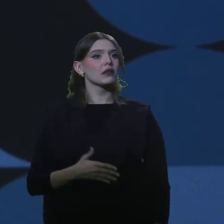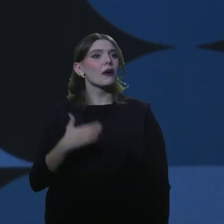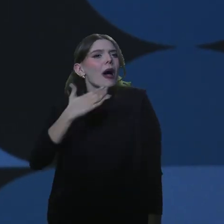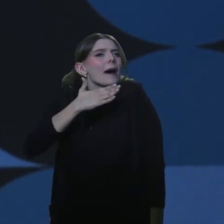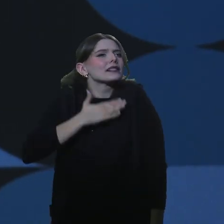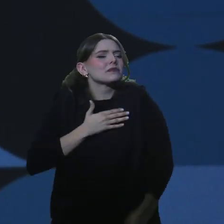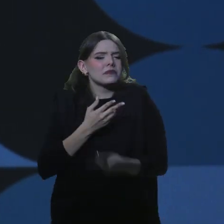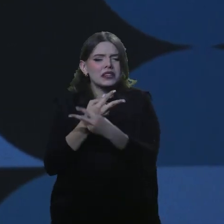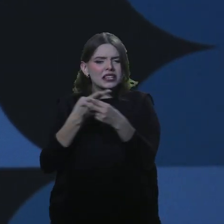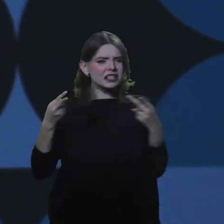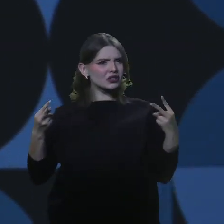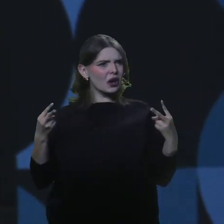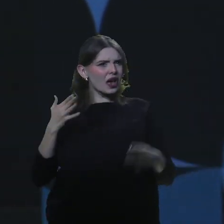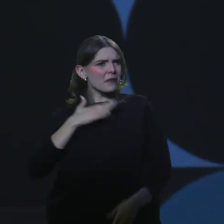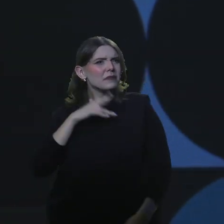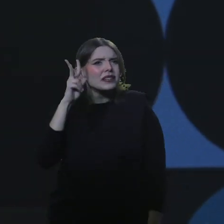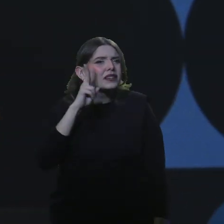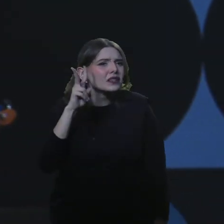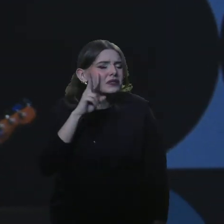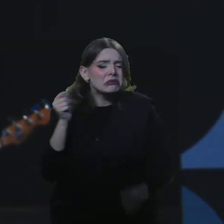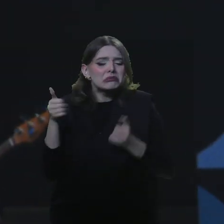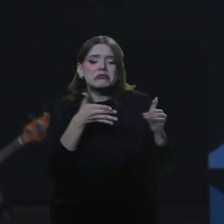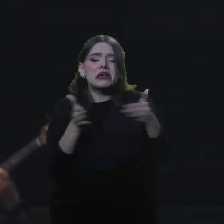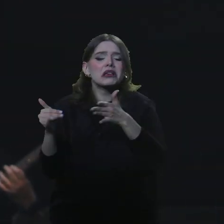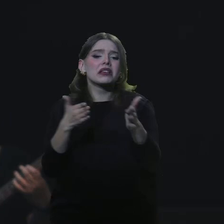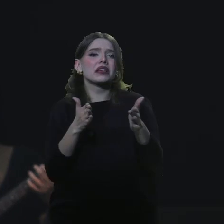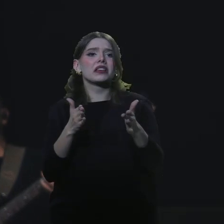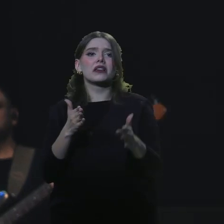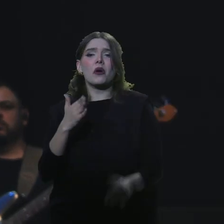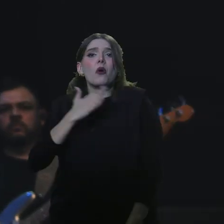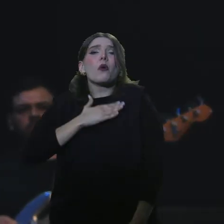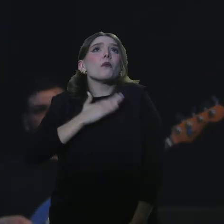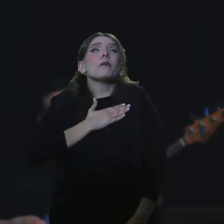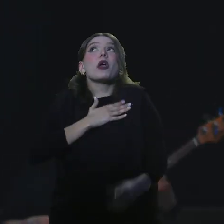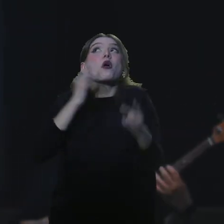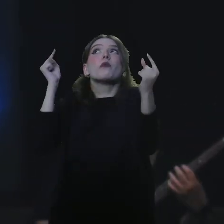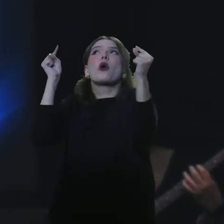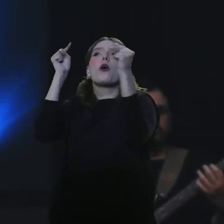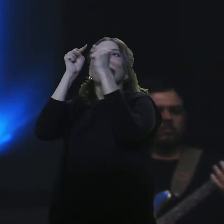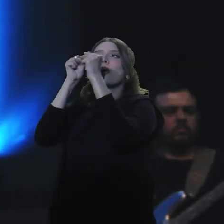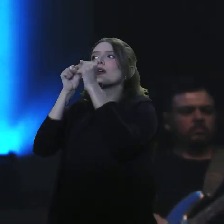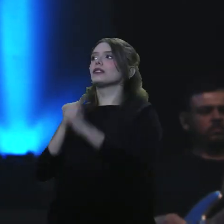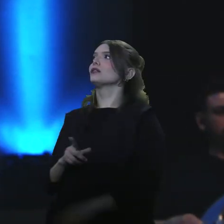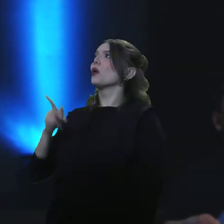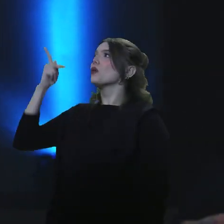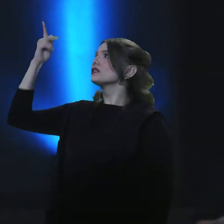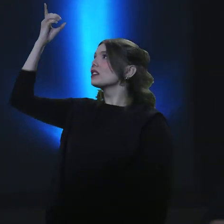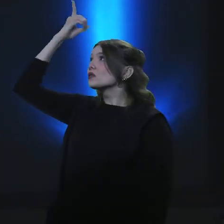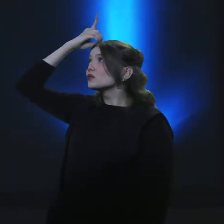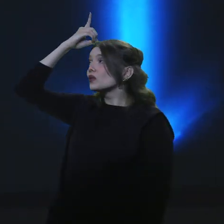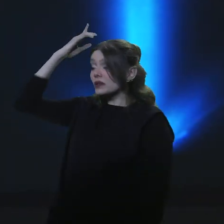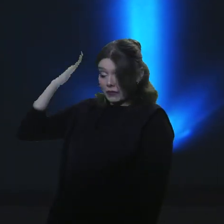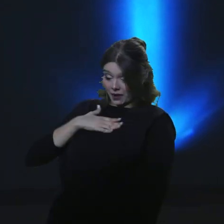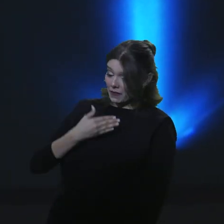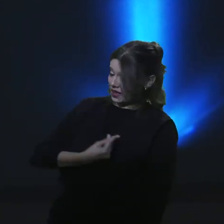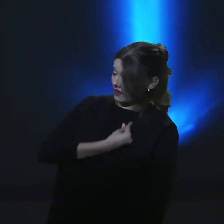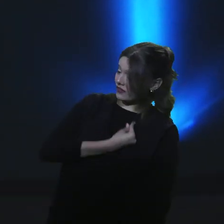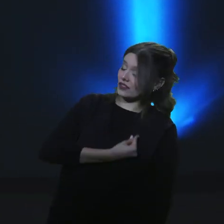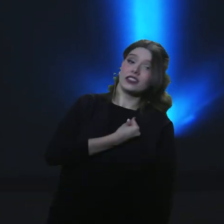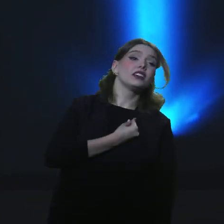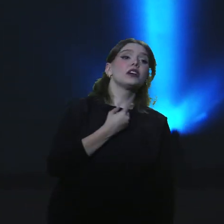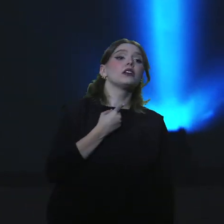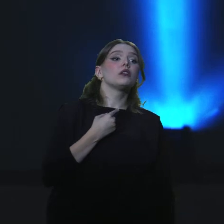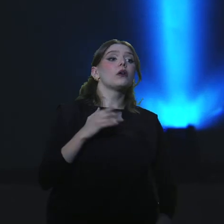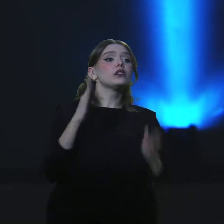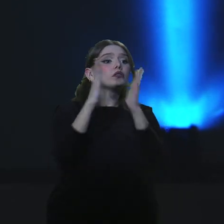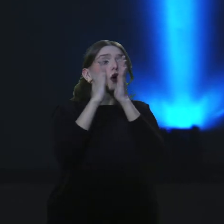caminho, fala sobre a minha história, fala sobre o teu propósito para mim, fala sobre os teus dons para mim. Nós somos o centro da nossa